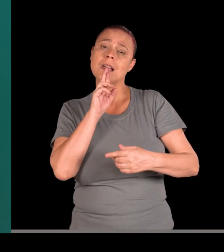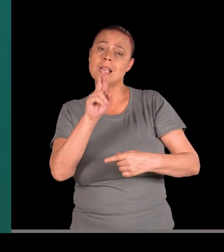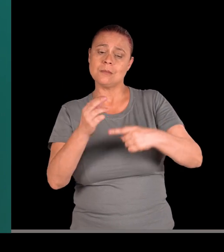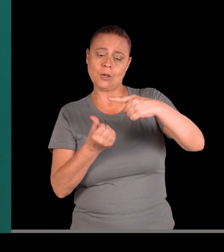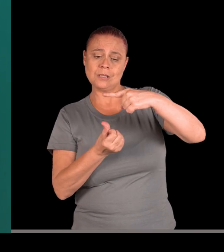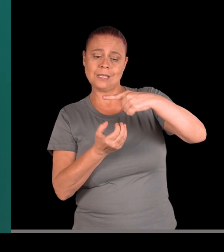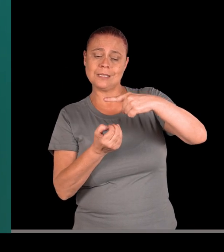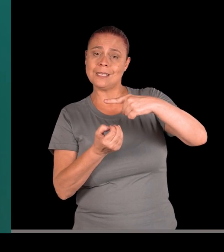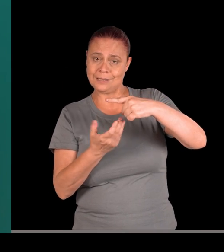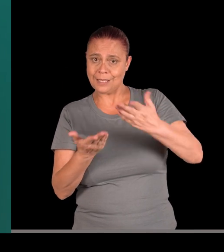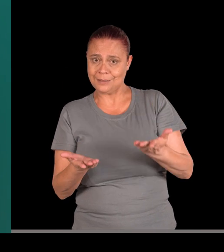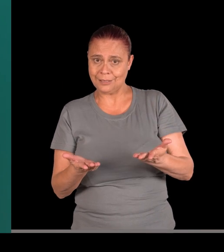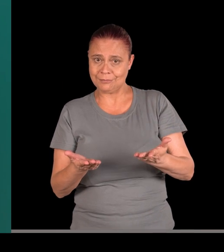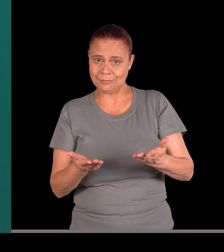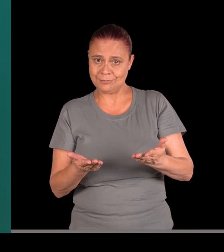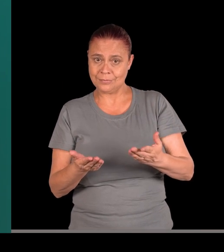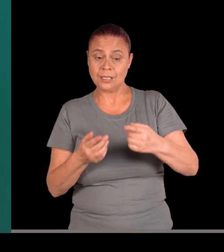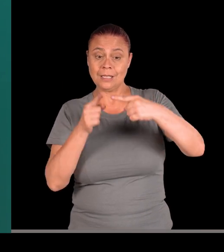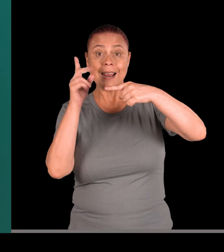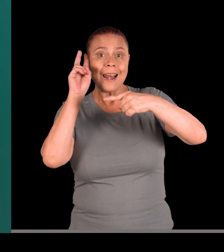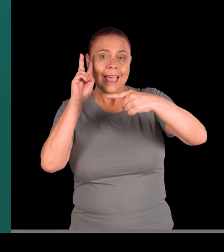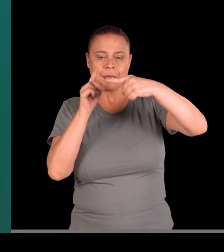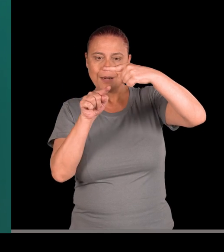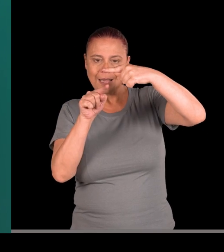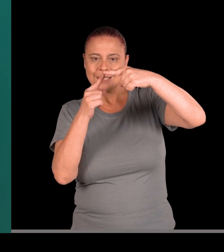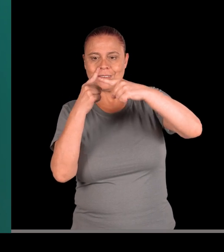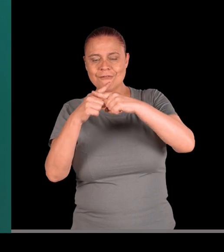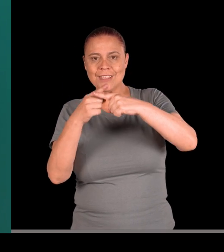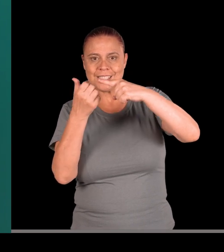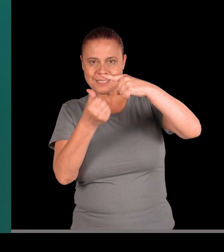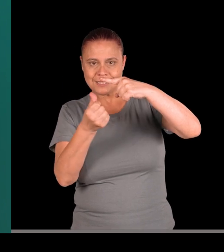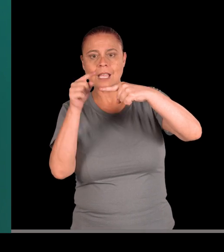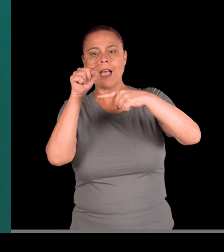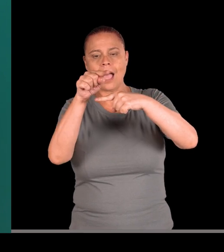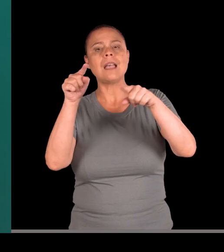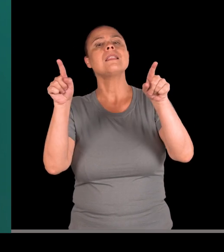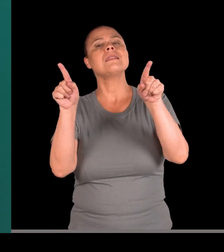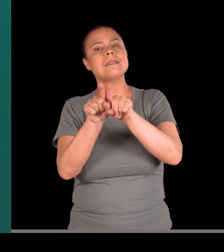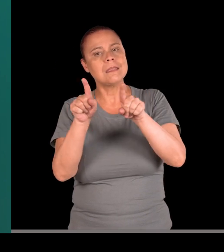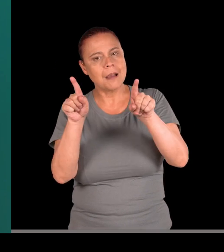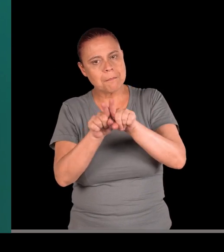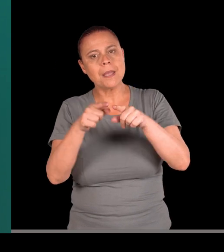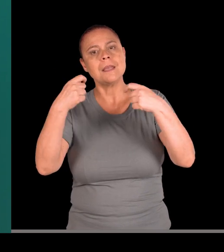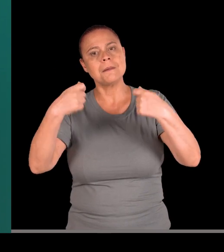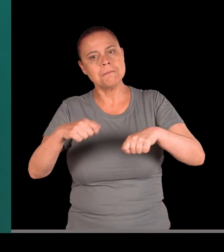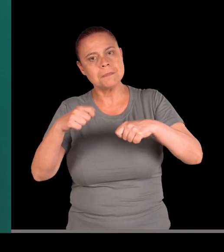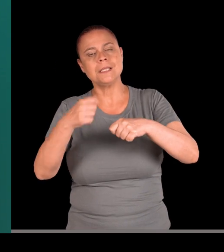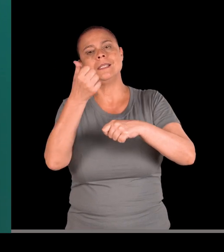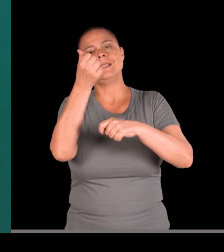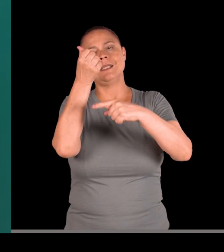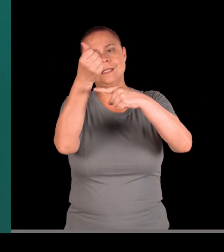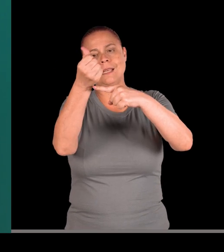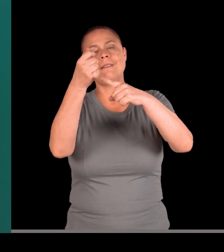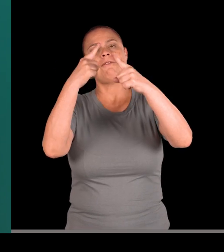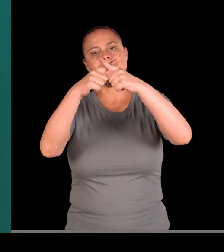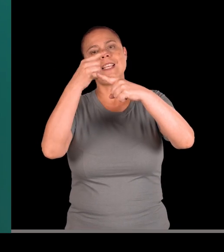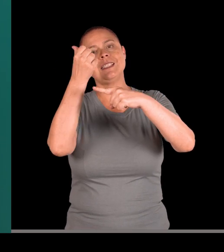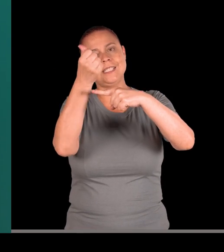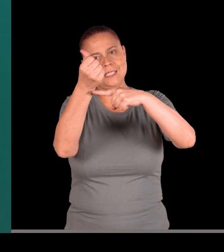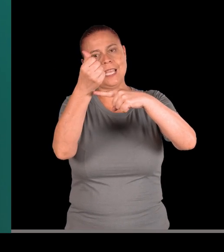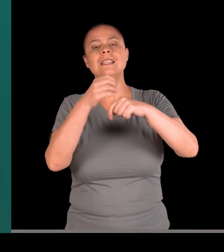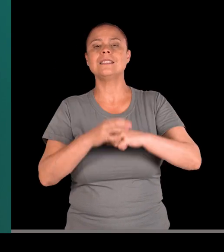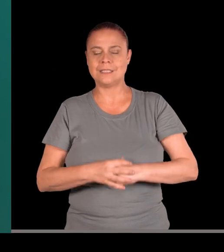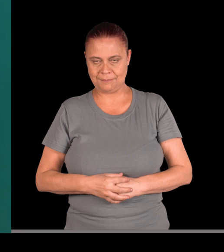chegar no 60 eu multiplico por 6. Se eu multipliquei por 6 o nosso denominador, eu vou multiplicar